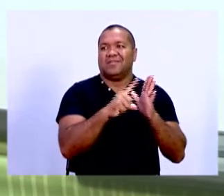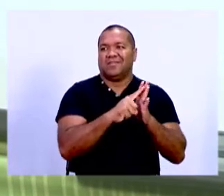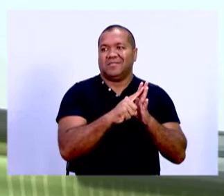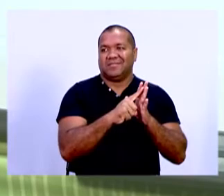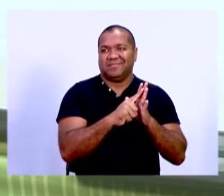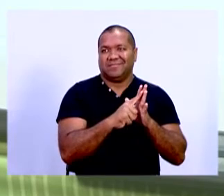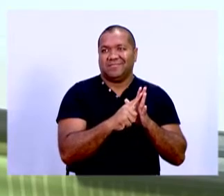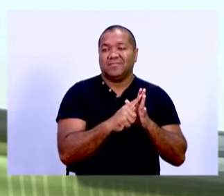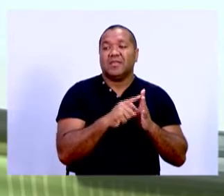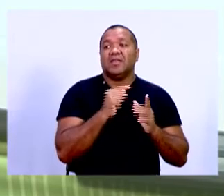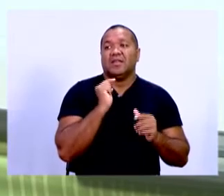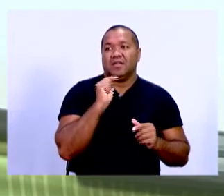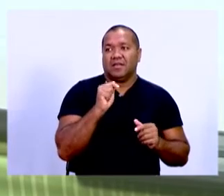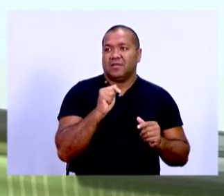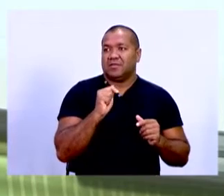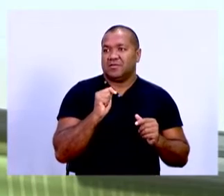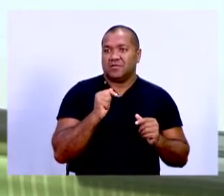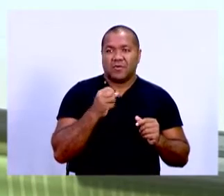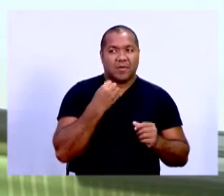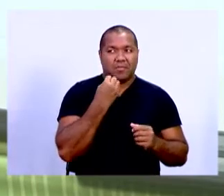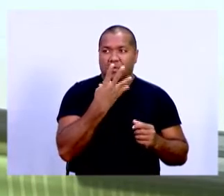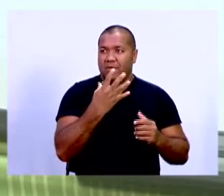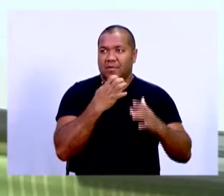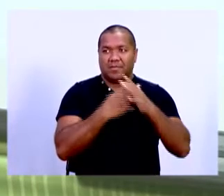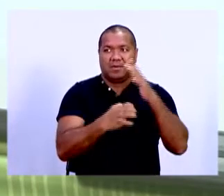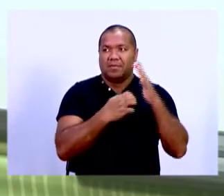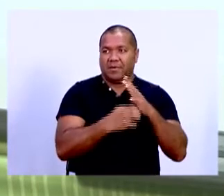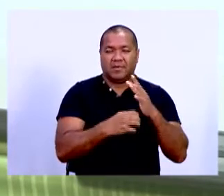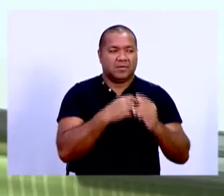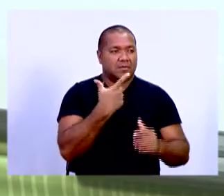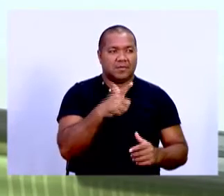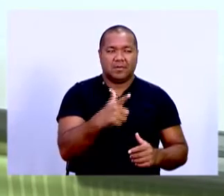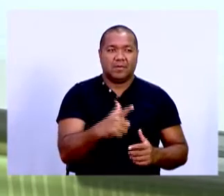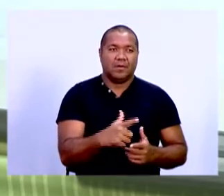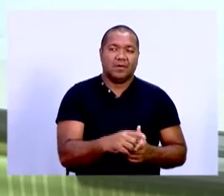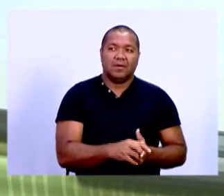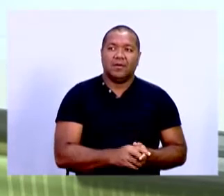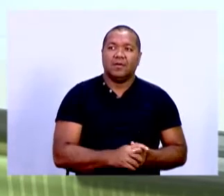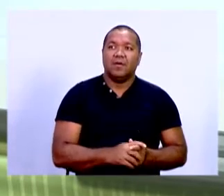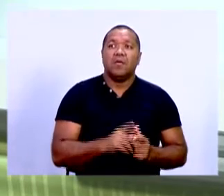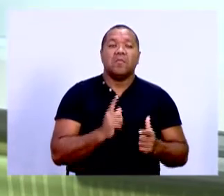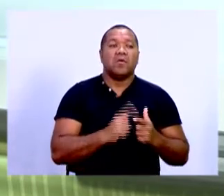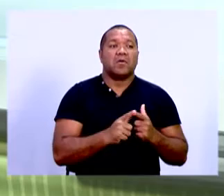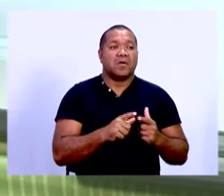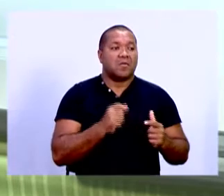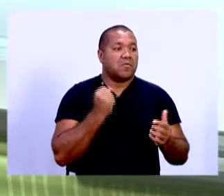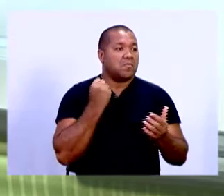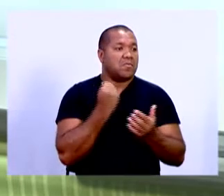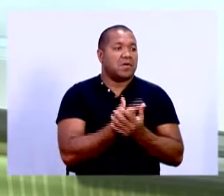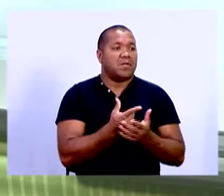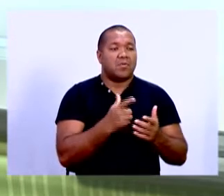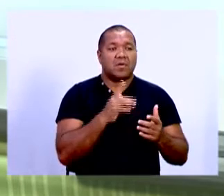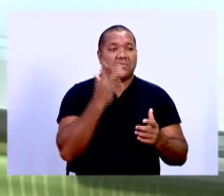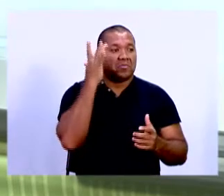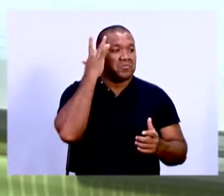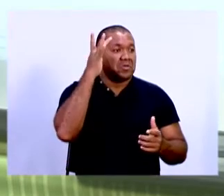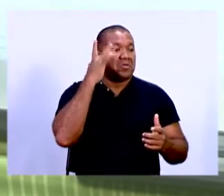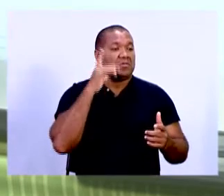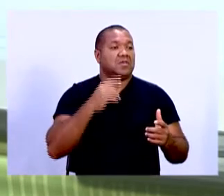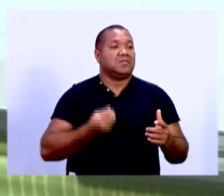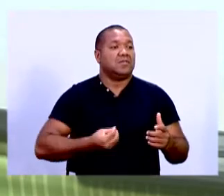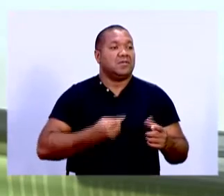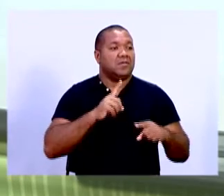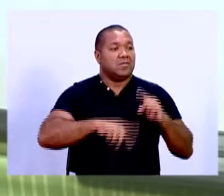não é viável para a empresa. Comprar peça em valor de mercado, porque você não sabe se tem a peça dentro do seu estoque,